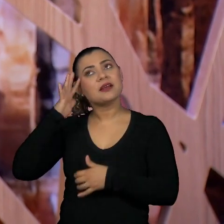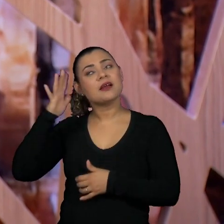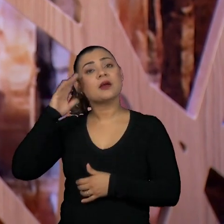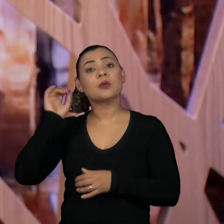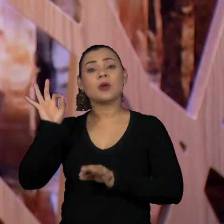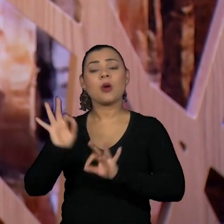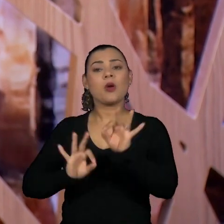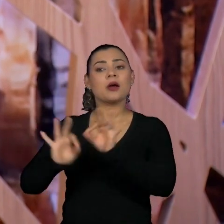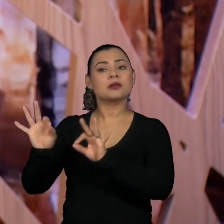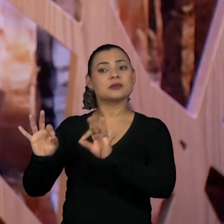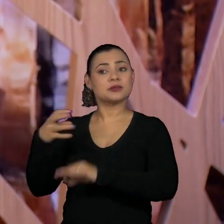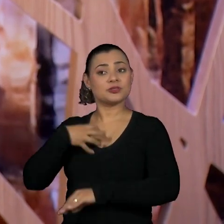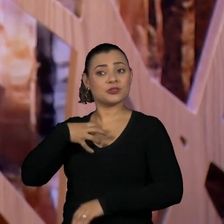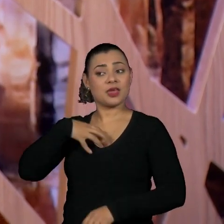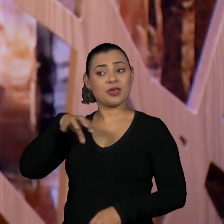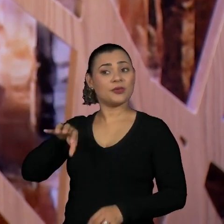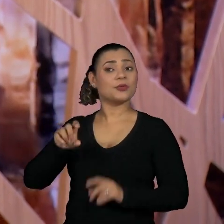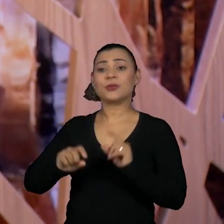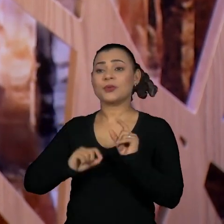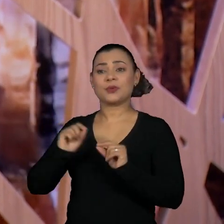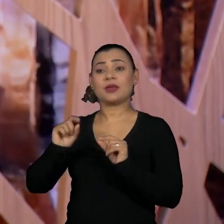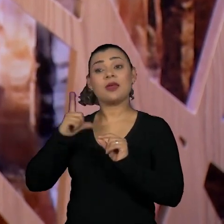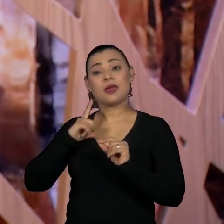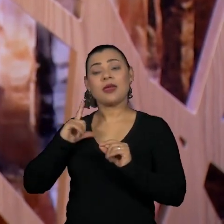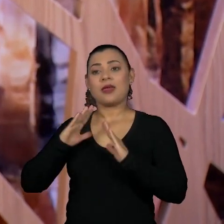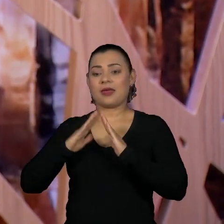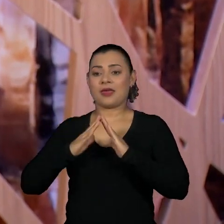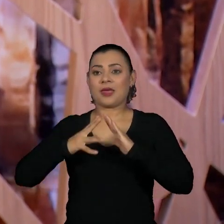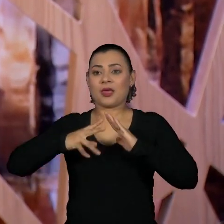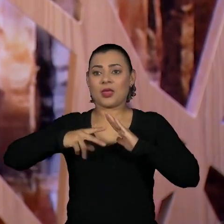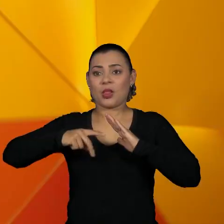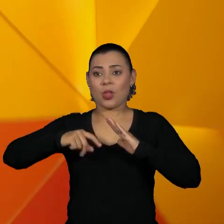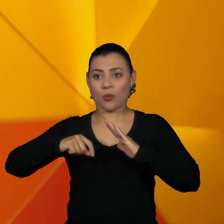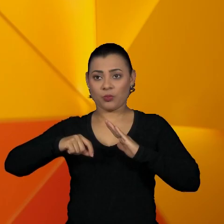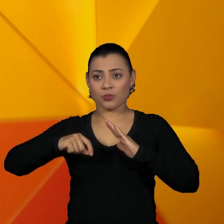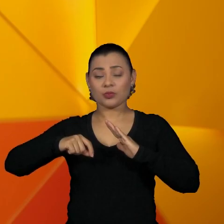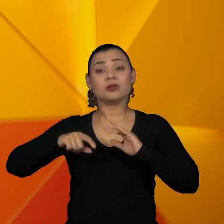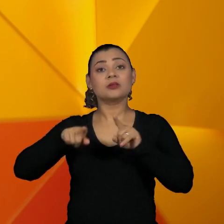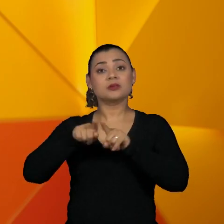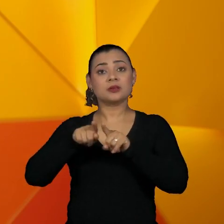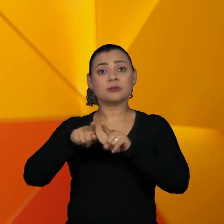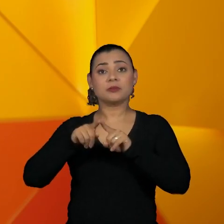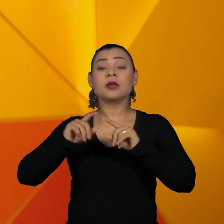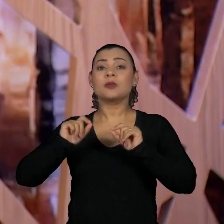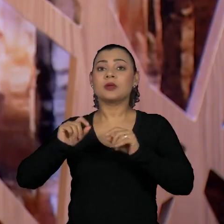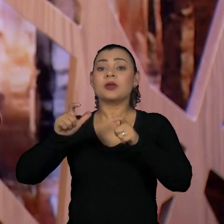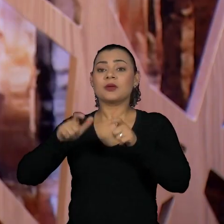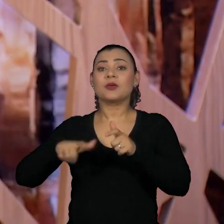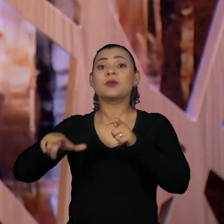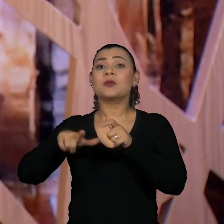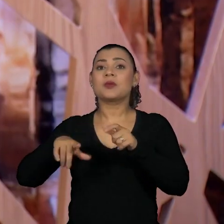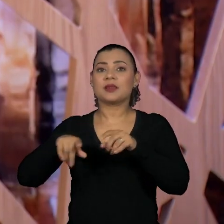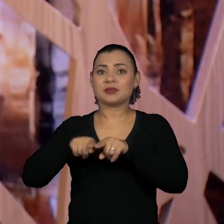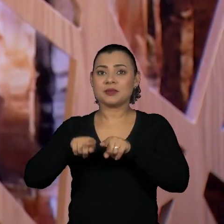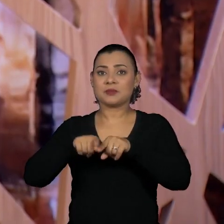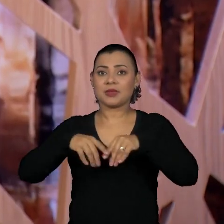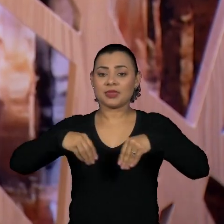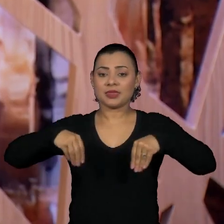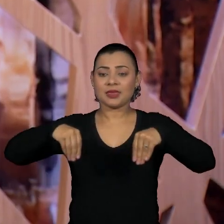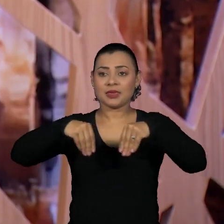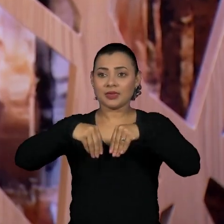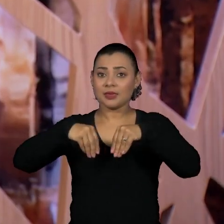de organização, ela nos remete aos quilombos, às comunidades tradicionais de terreiro, às escolas de